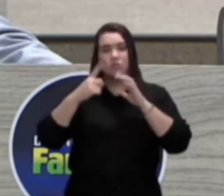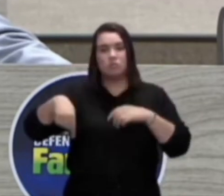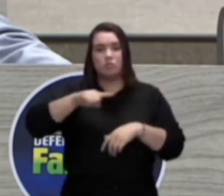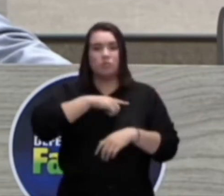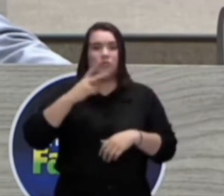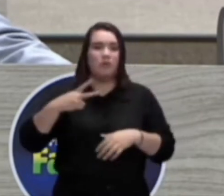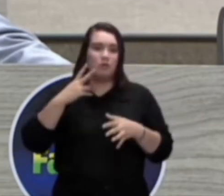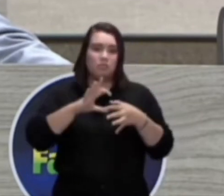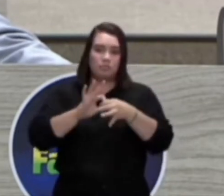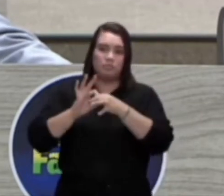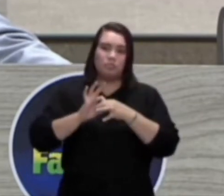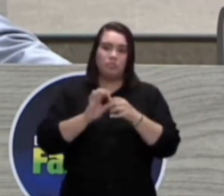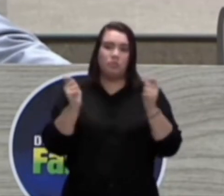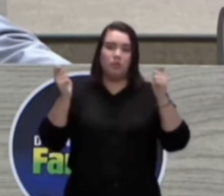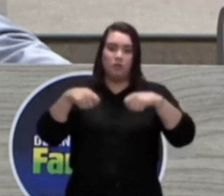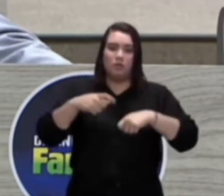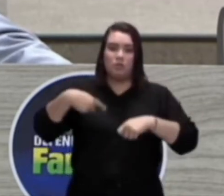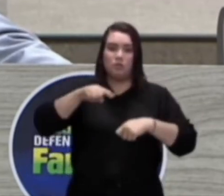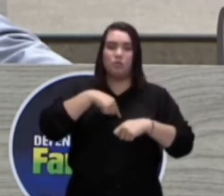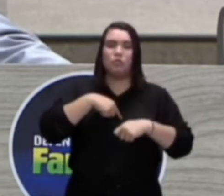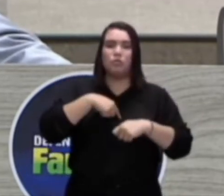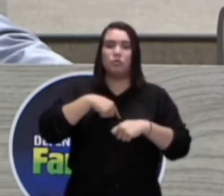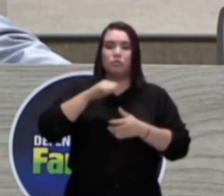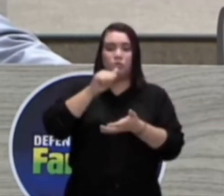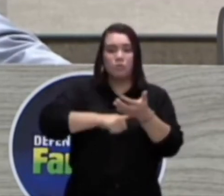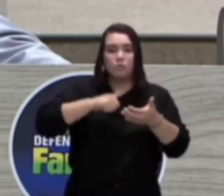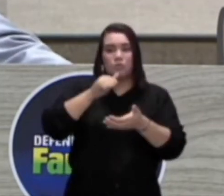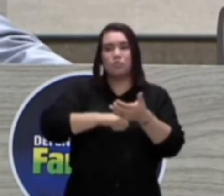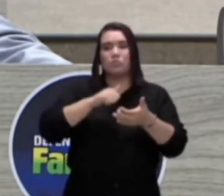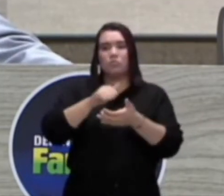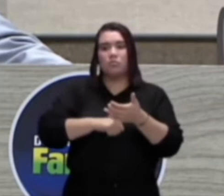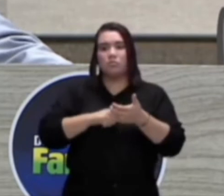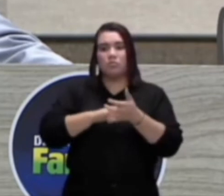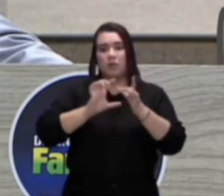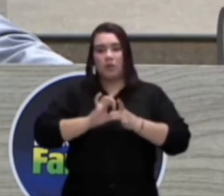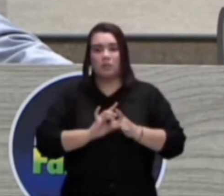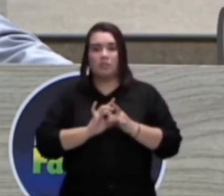possamos, de forma juntos, lutar